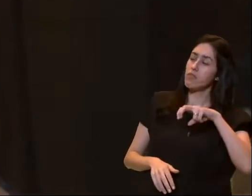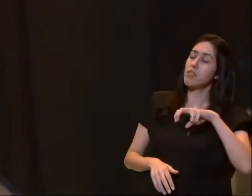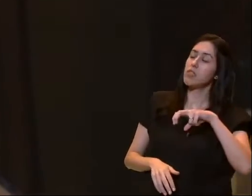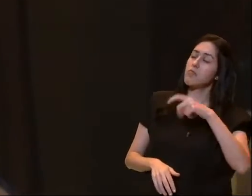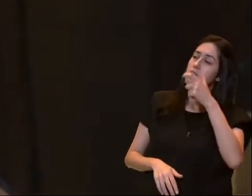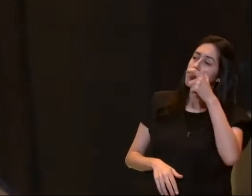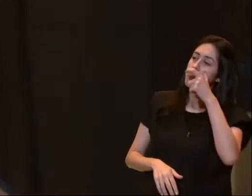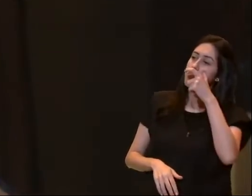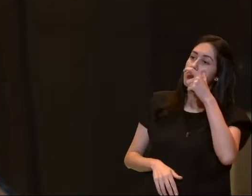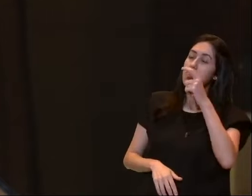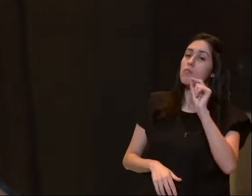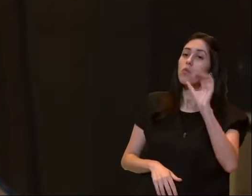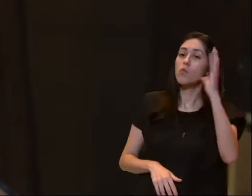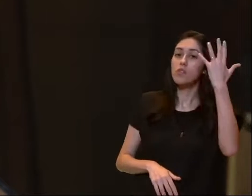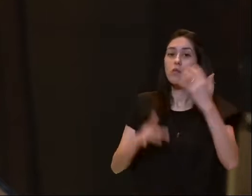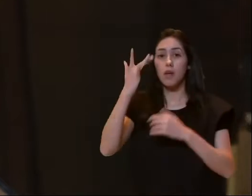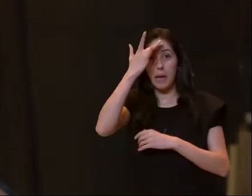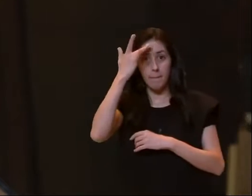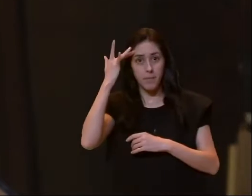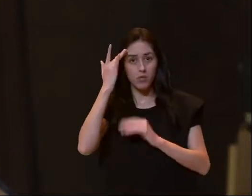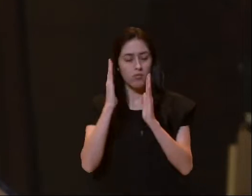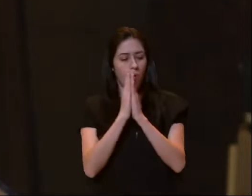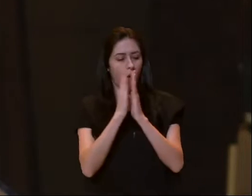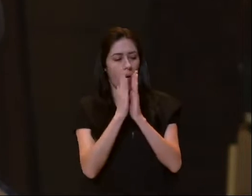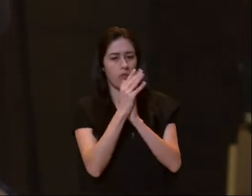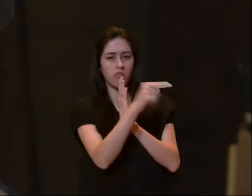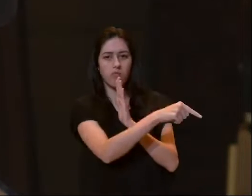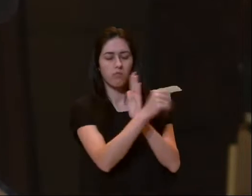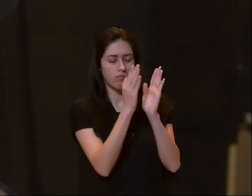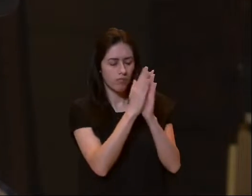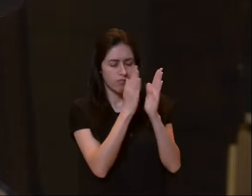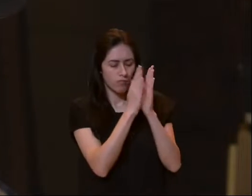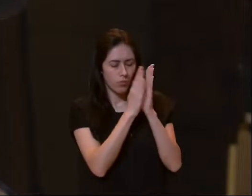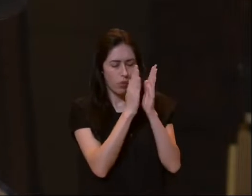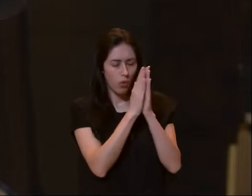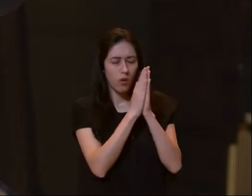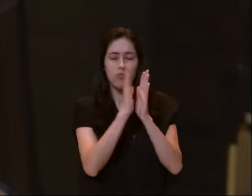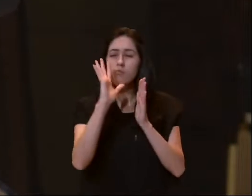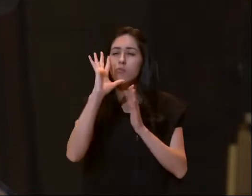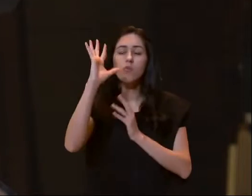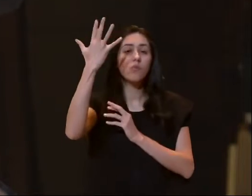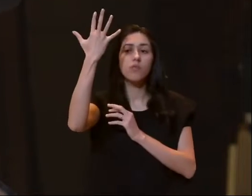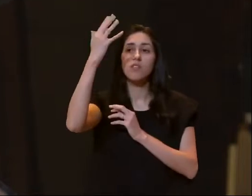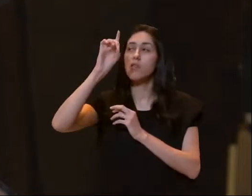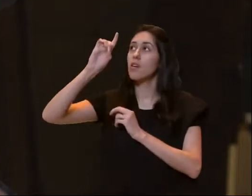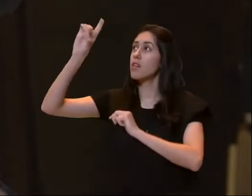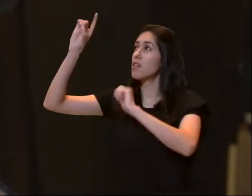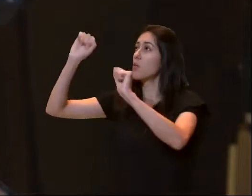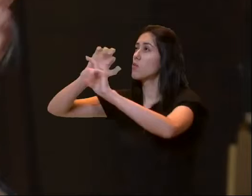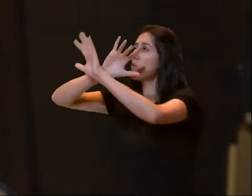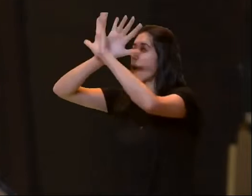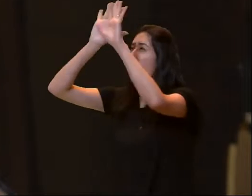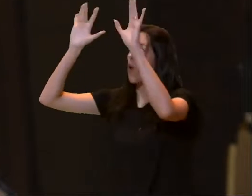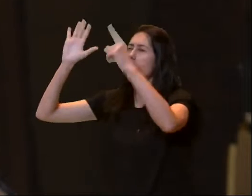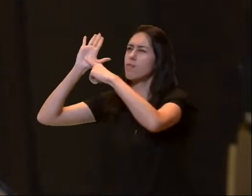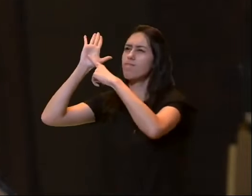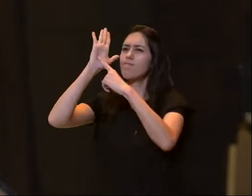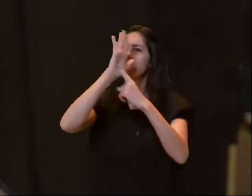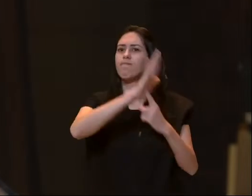enquanto alguém orava por ele, uma visitação da glória de Deus